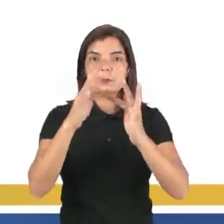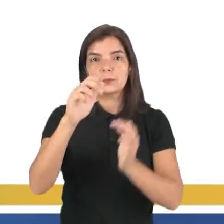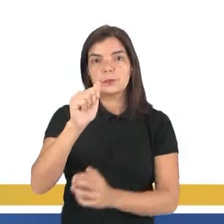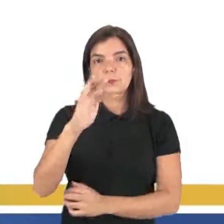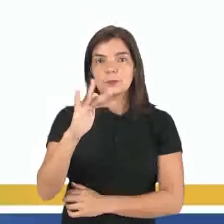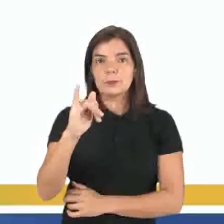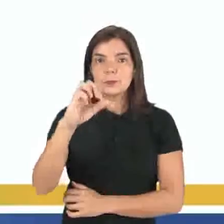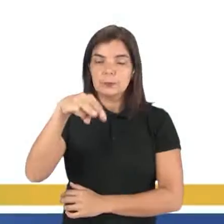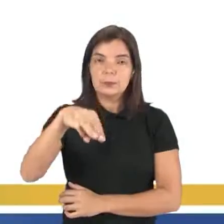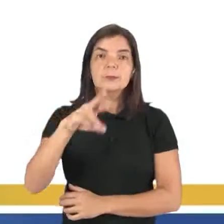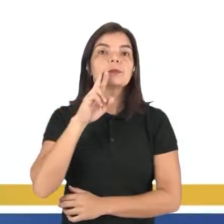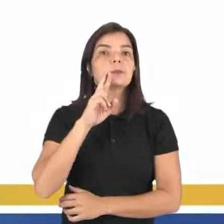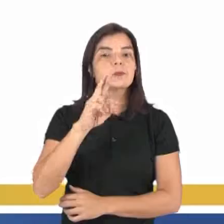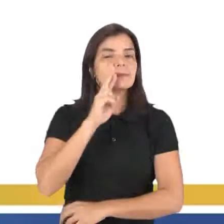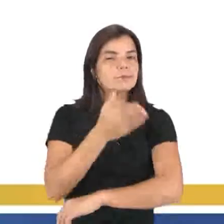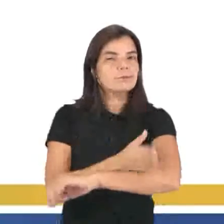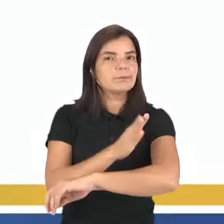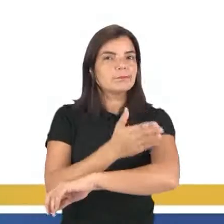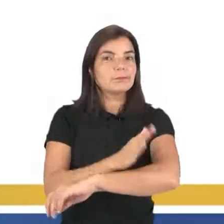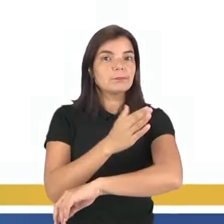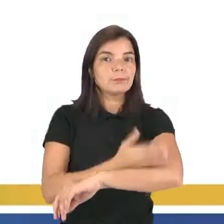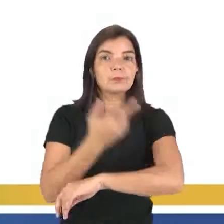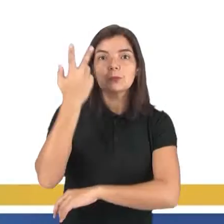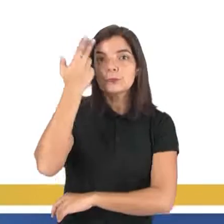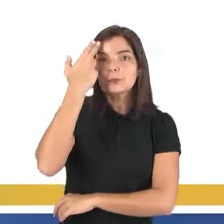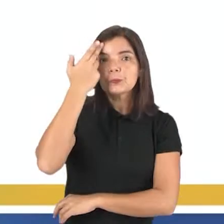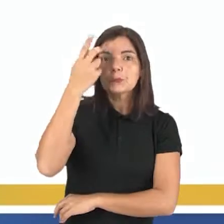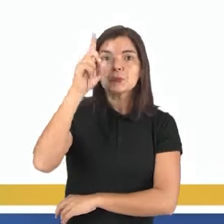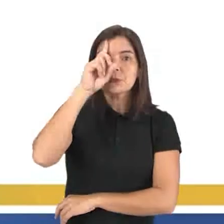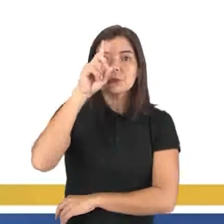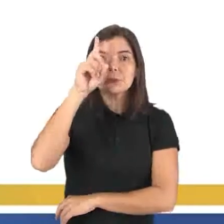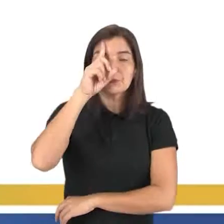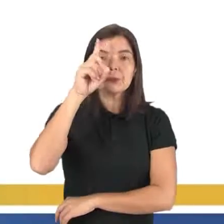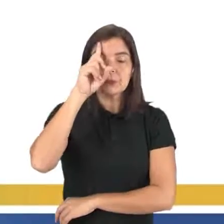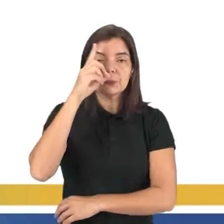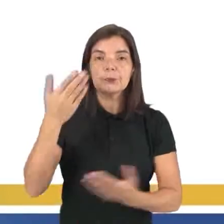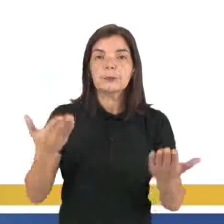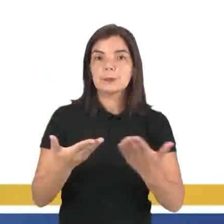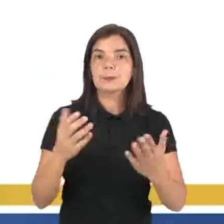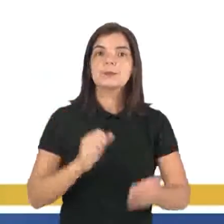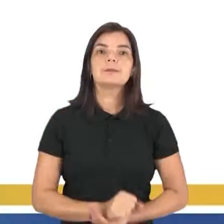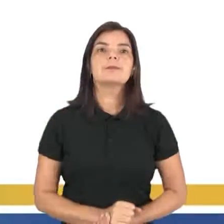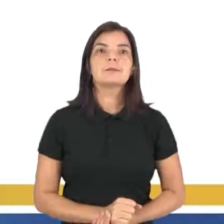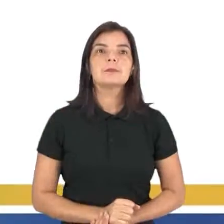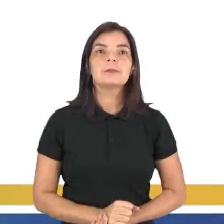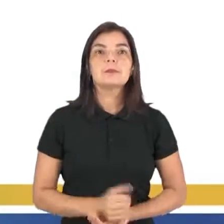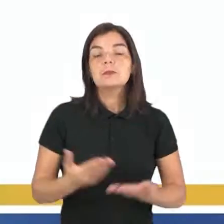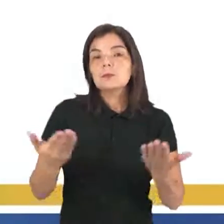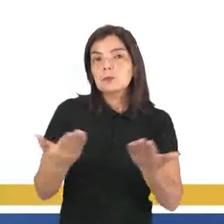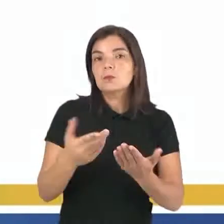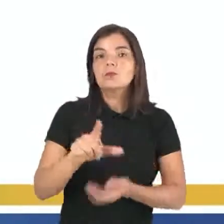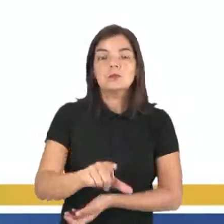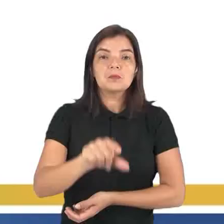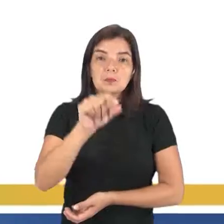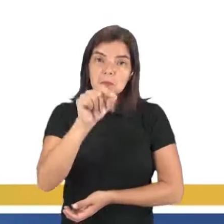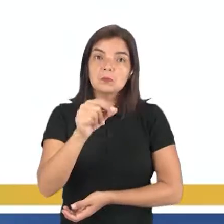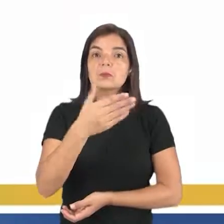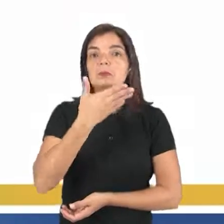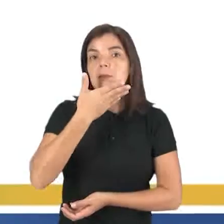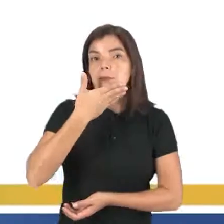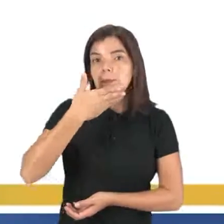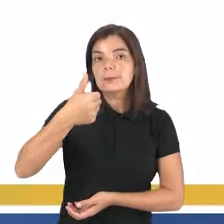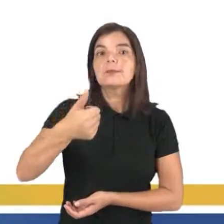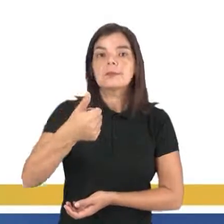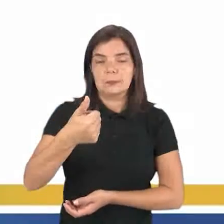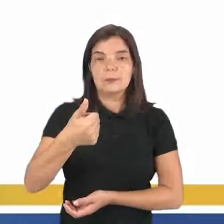vamos resolver uma situação prática muito comum em nosso dia a dia atualmente. Atualmente, uma opção muito vantajosa